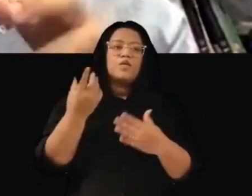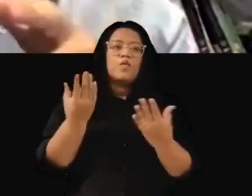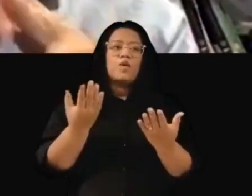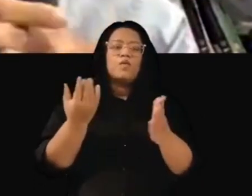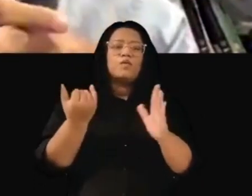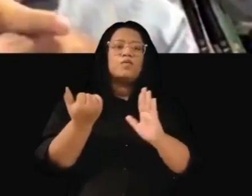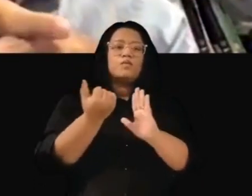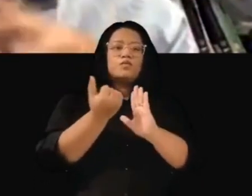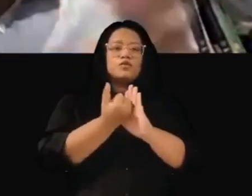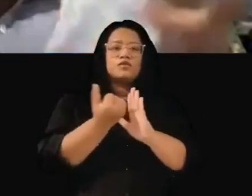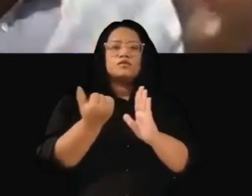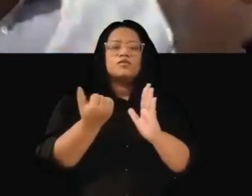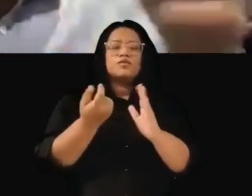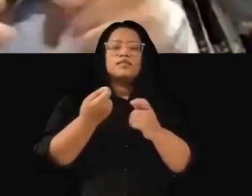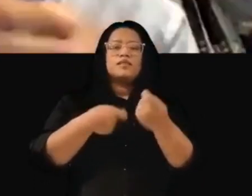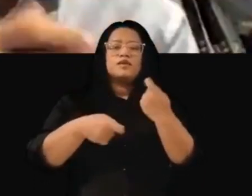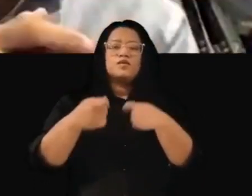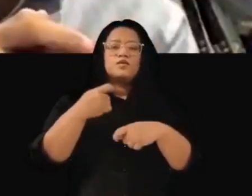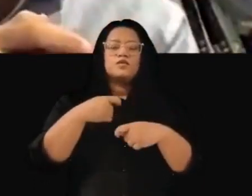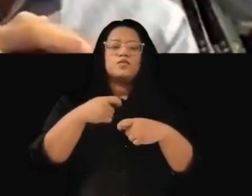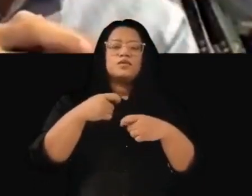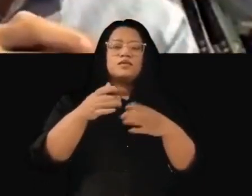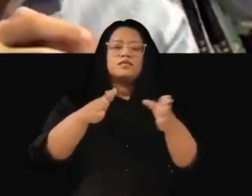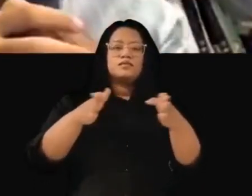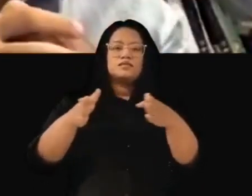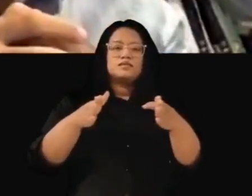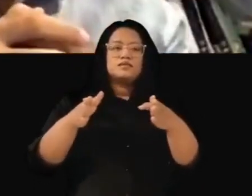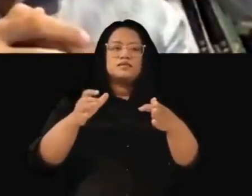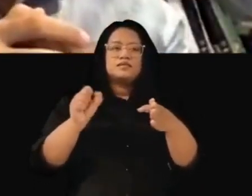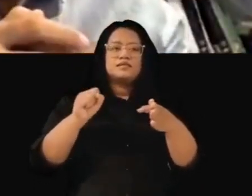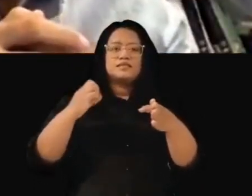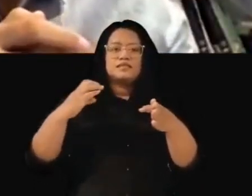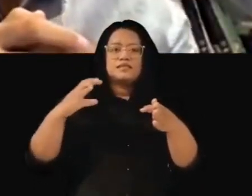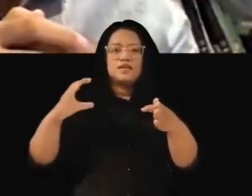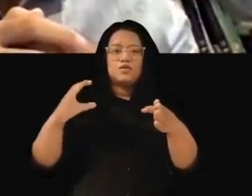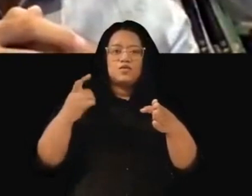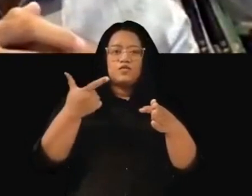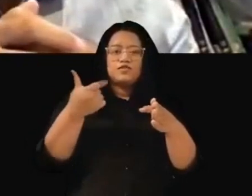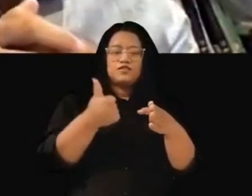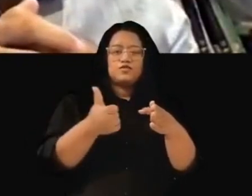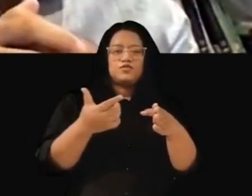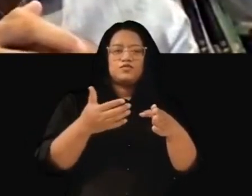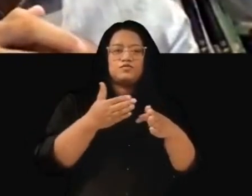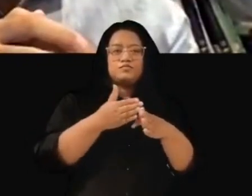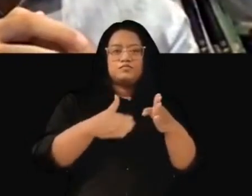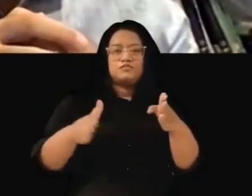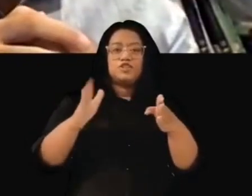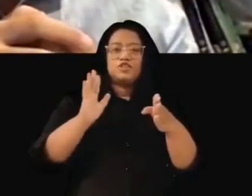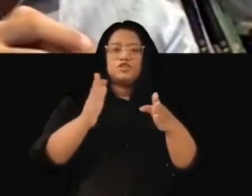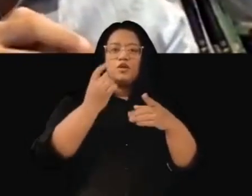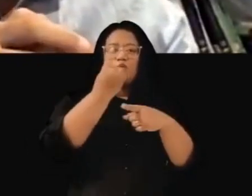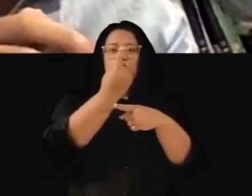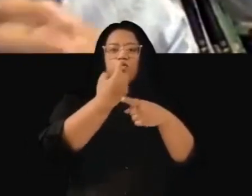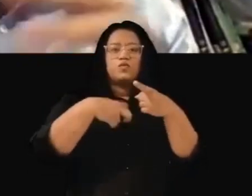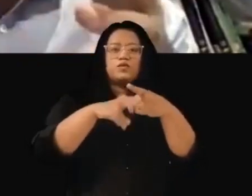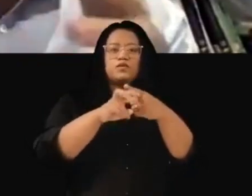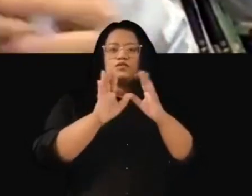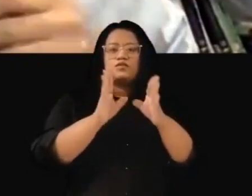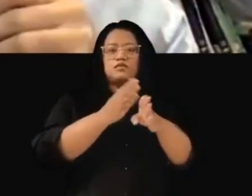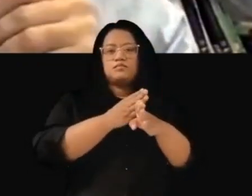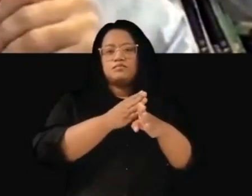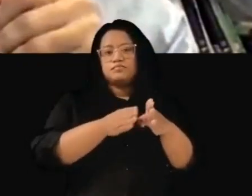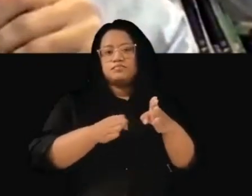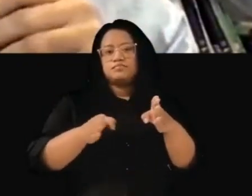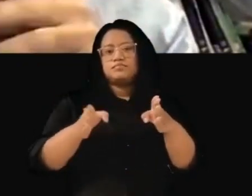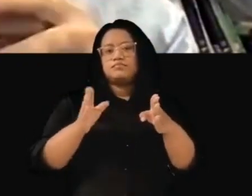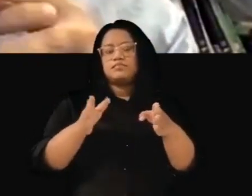na economia do século XXI? Lembrando que já passamos mais de um quinto do século XXI. É muito curioso, né? Nós já